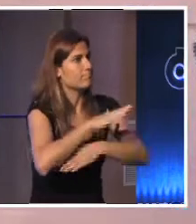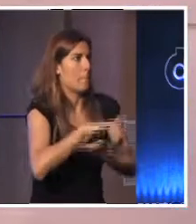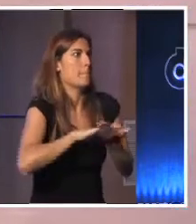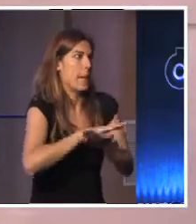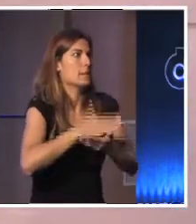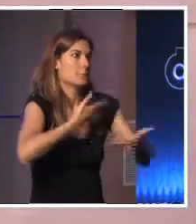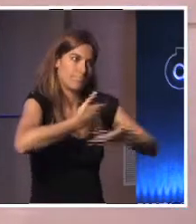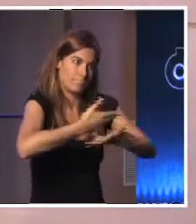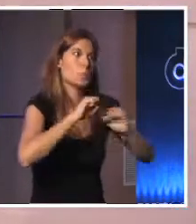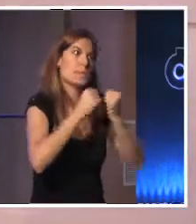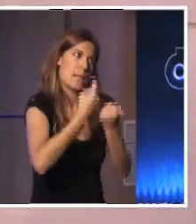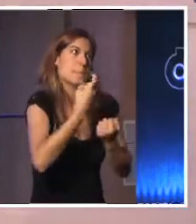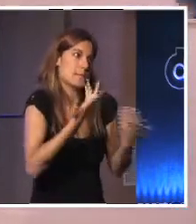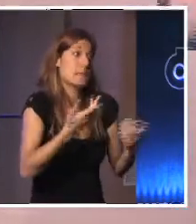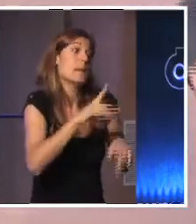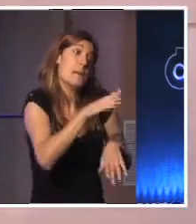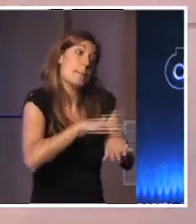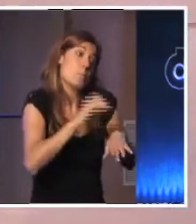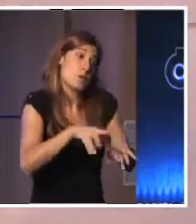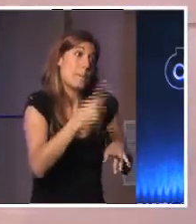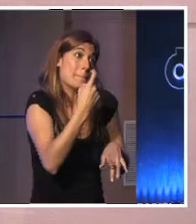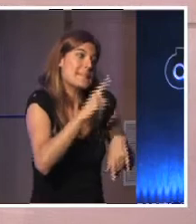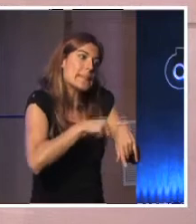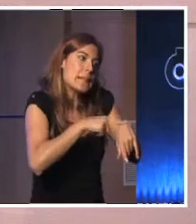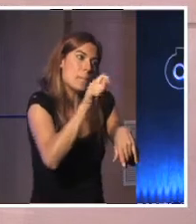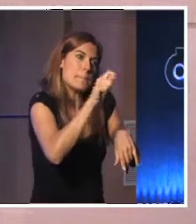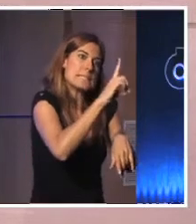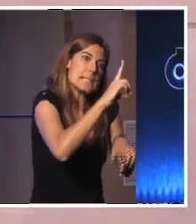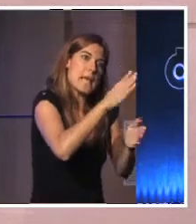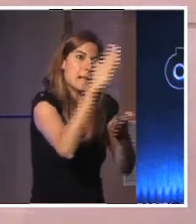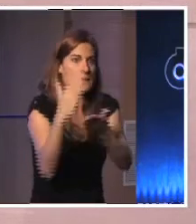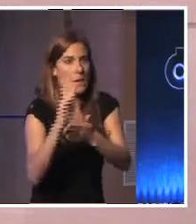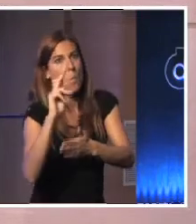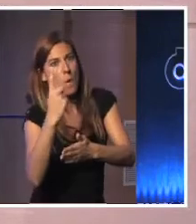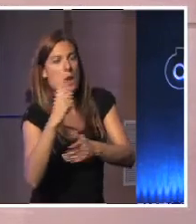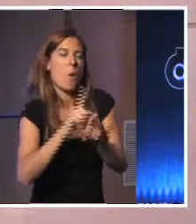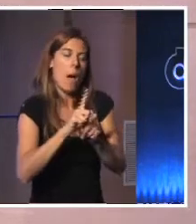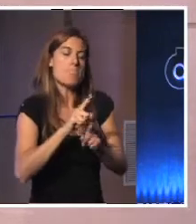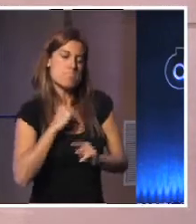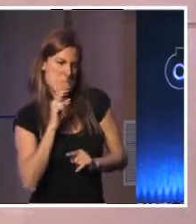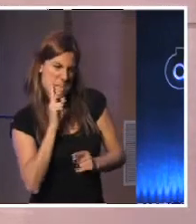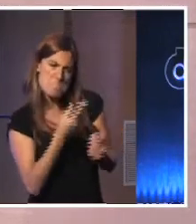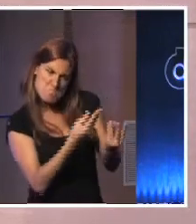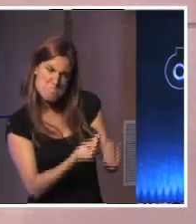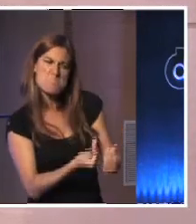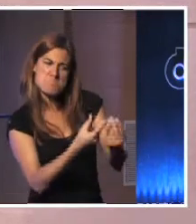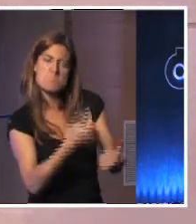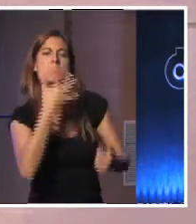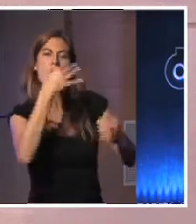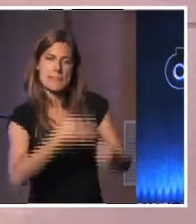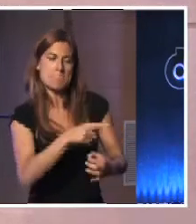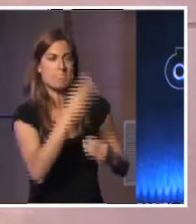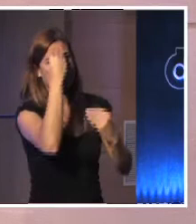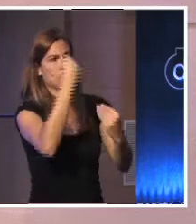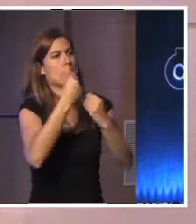é elementar. Daí os 6 meses a 1 ano para termos então a certeza que os animais vão ficar bem